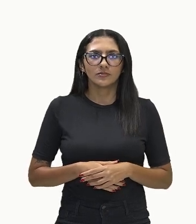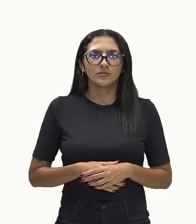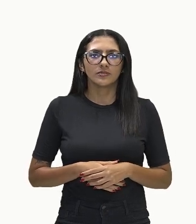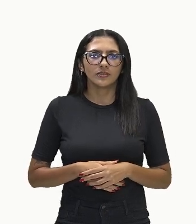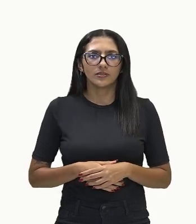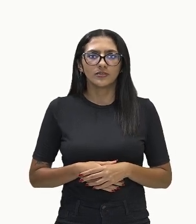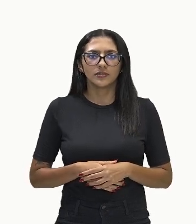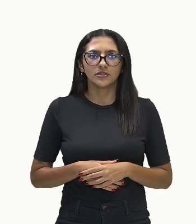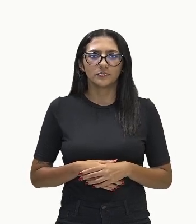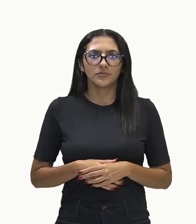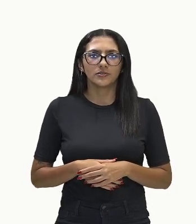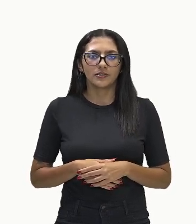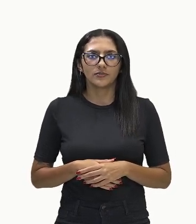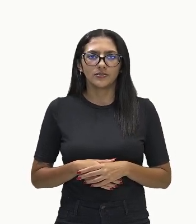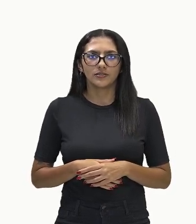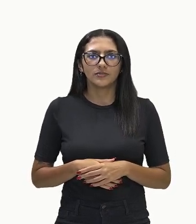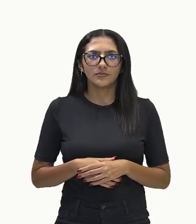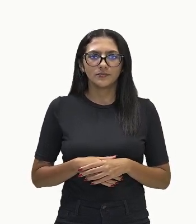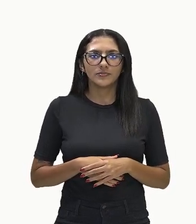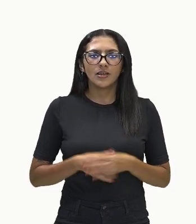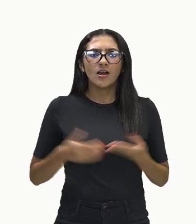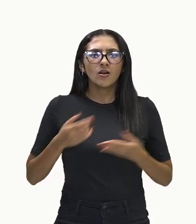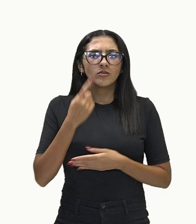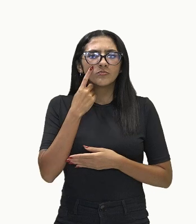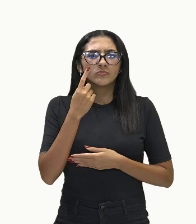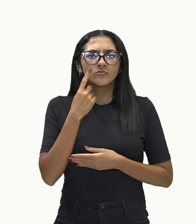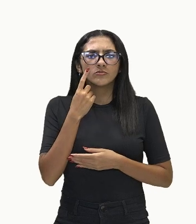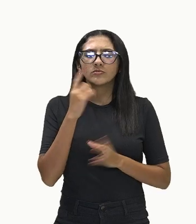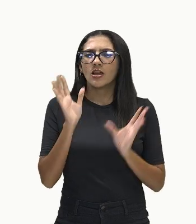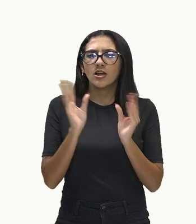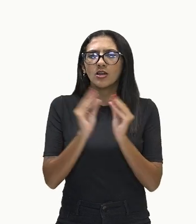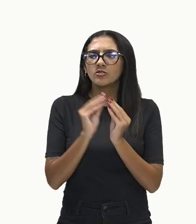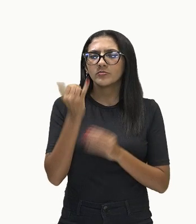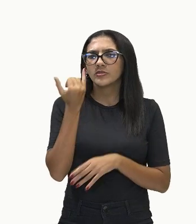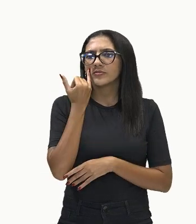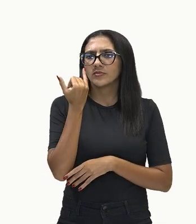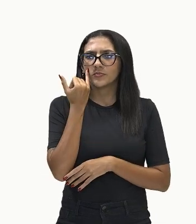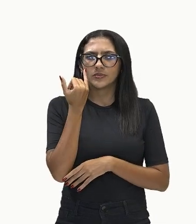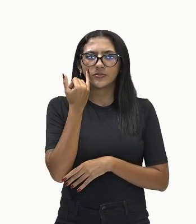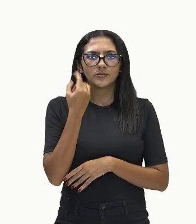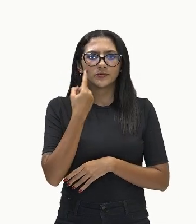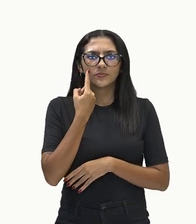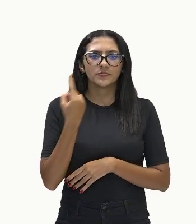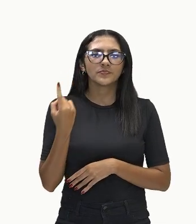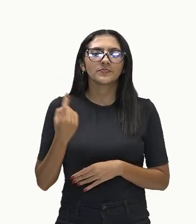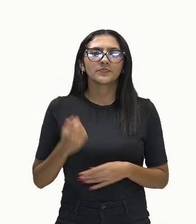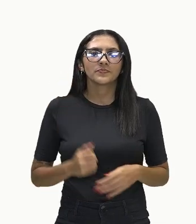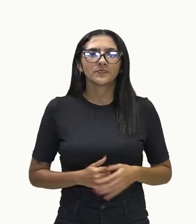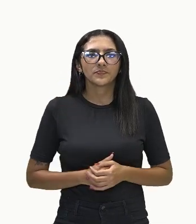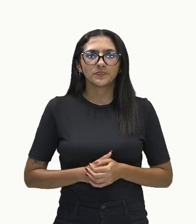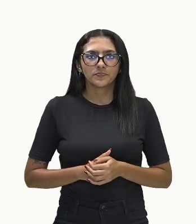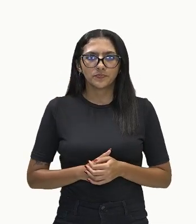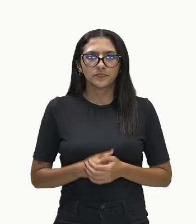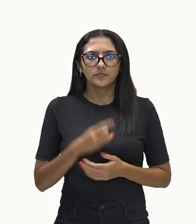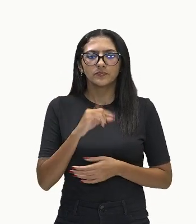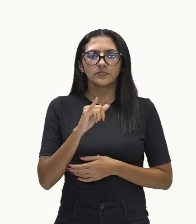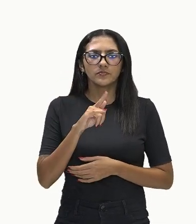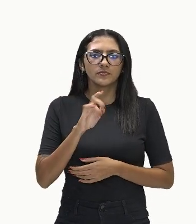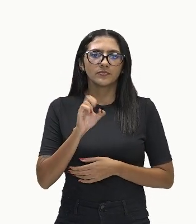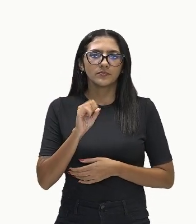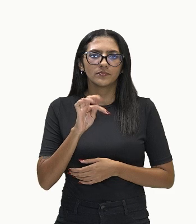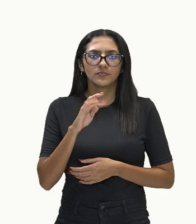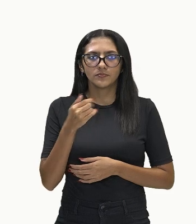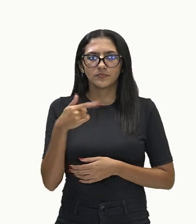Então, vamos ver um resumo da digestão. A digestão, ela vem ser o